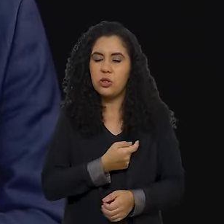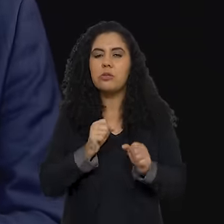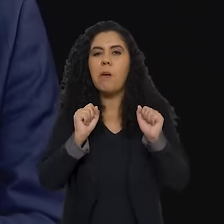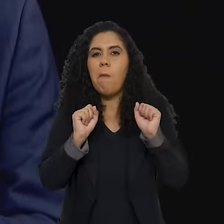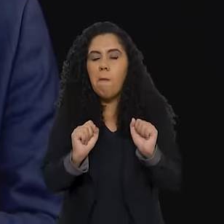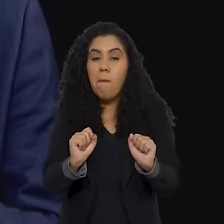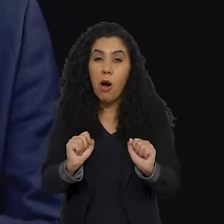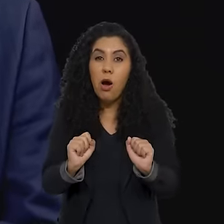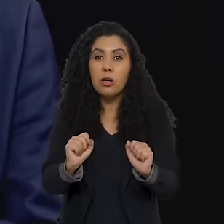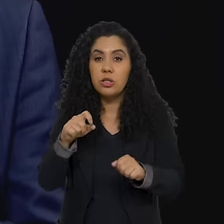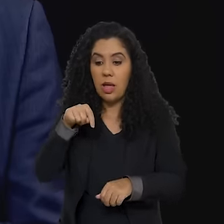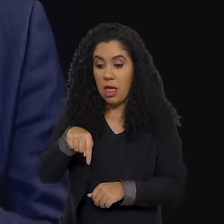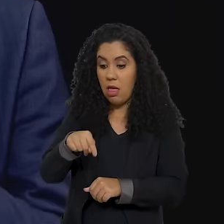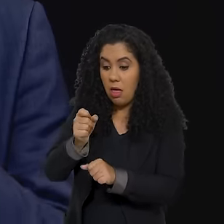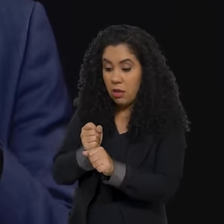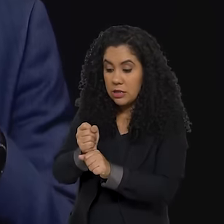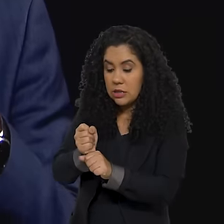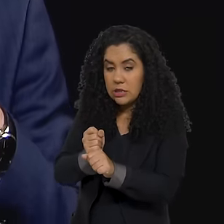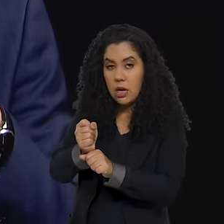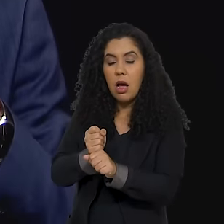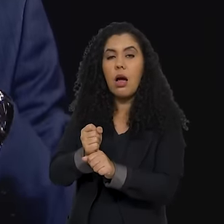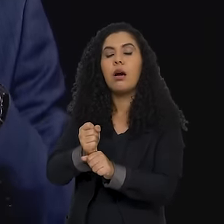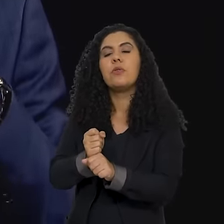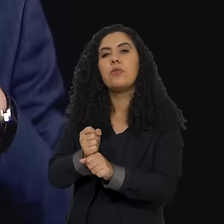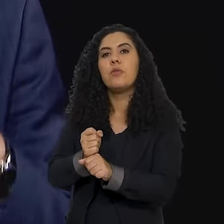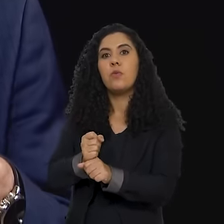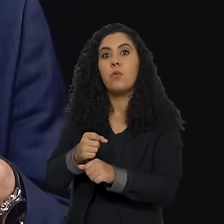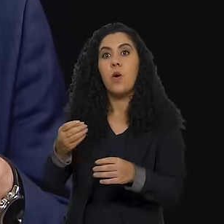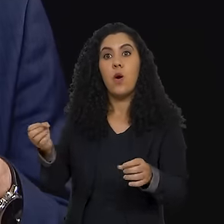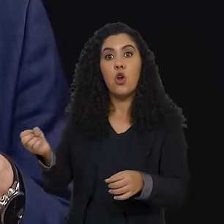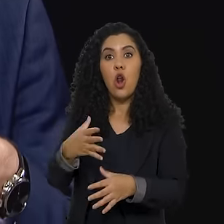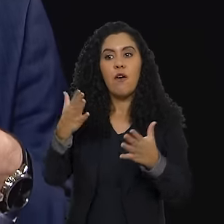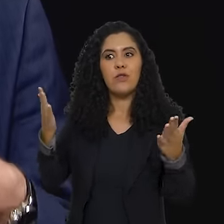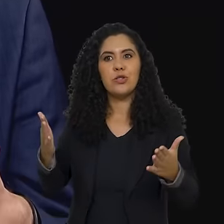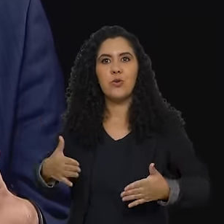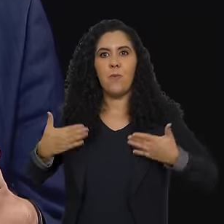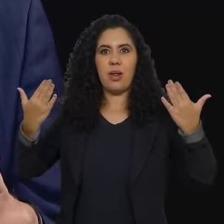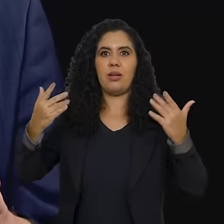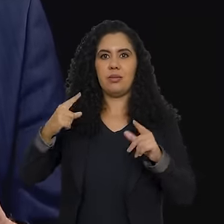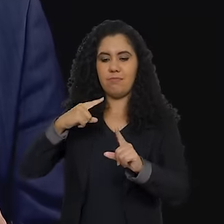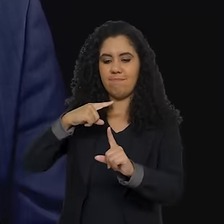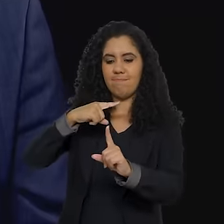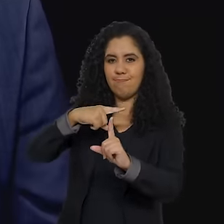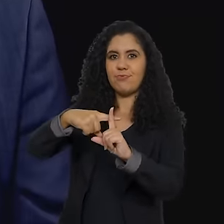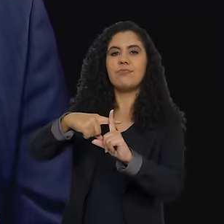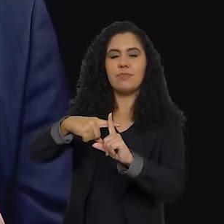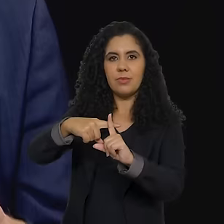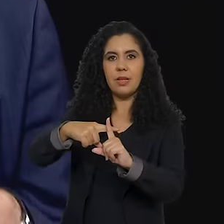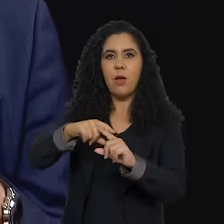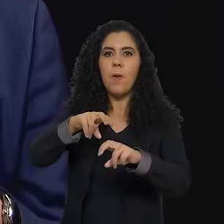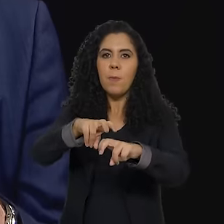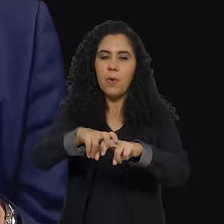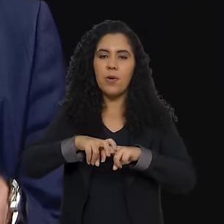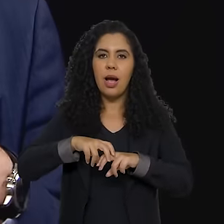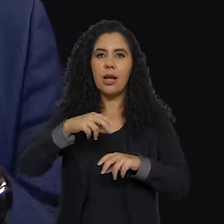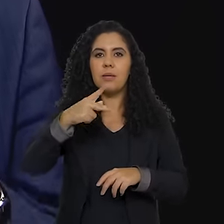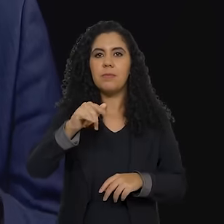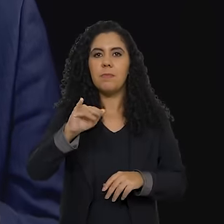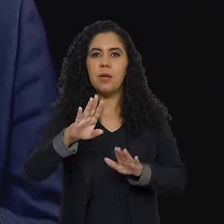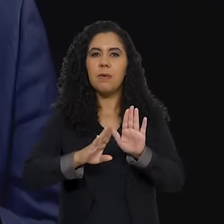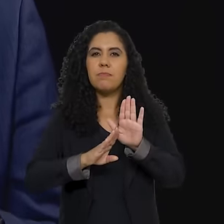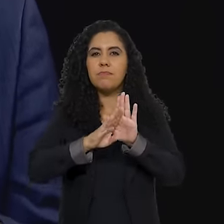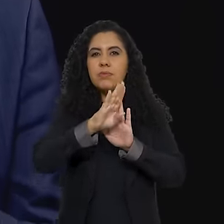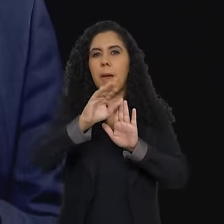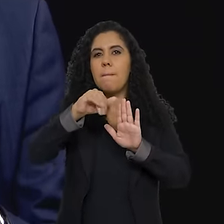gente pode ter, nesse ano, uma nova surpresa positiva com o PIB